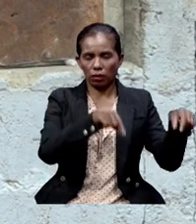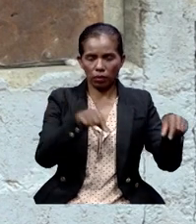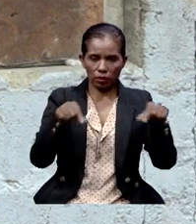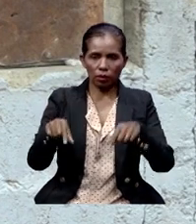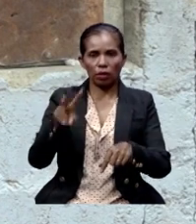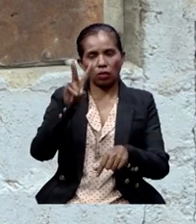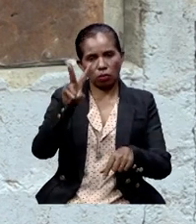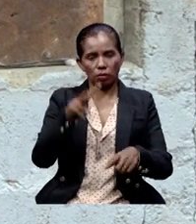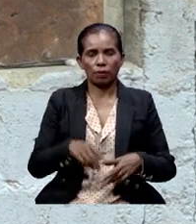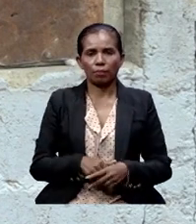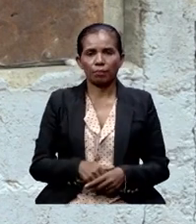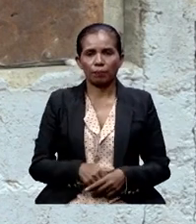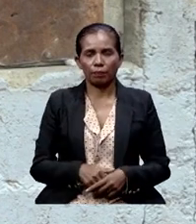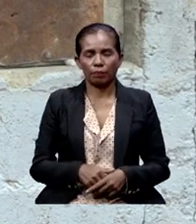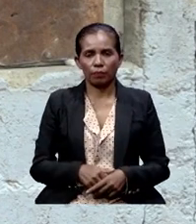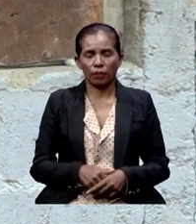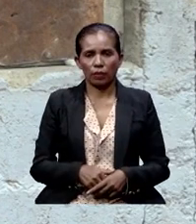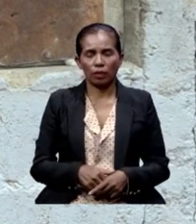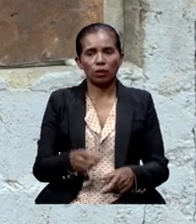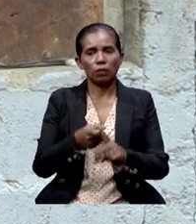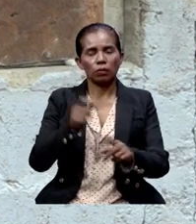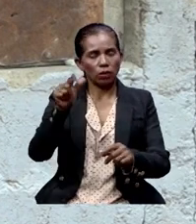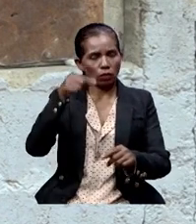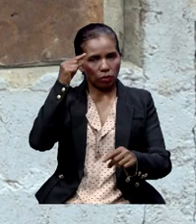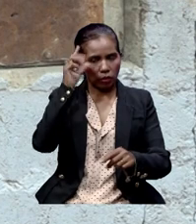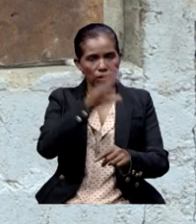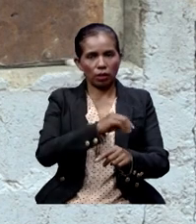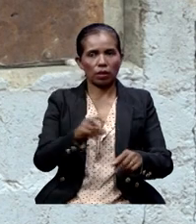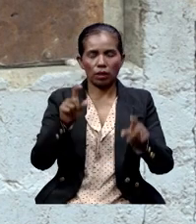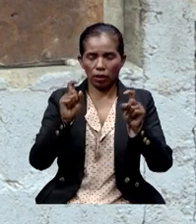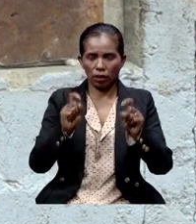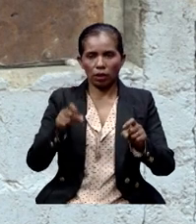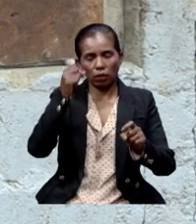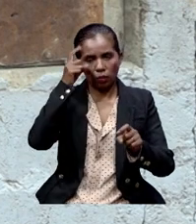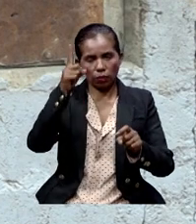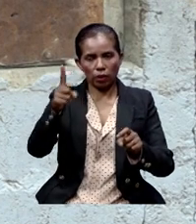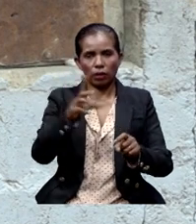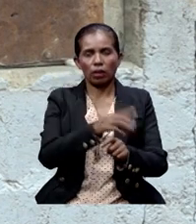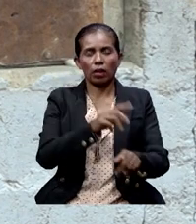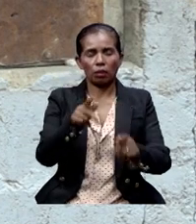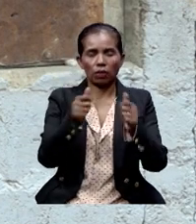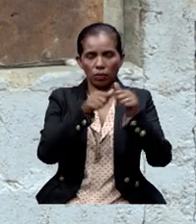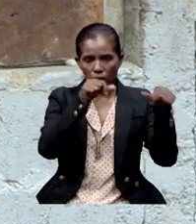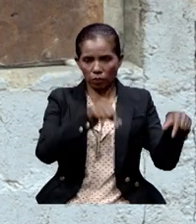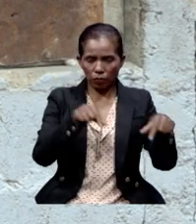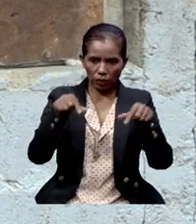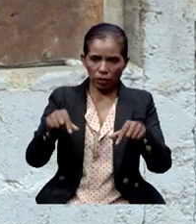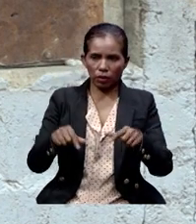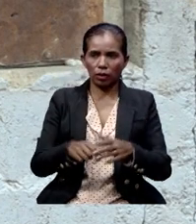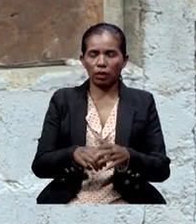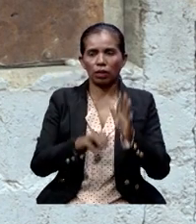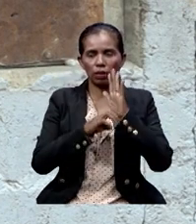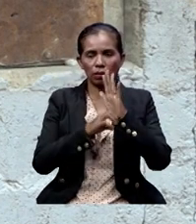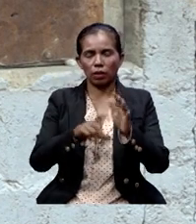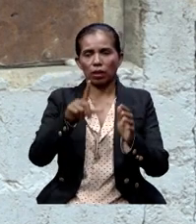dupla ne ne parte governo ne mak thank you comprende situation emo deficiency nian is in plan sir